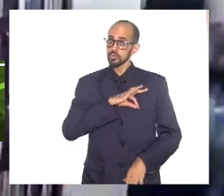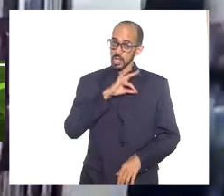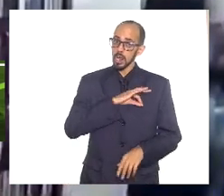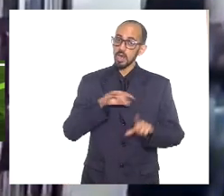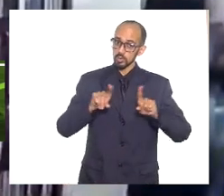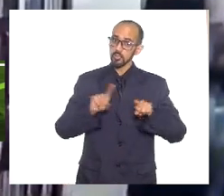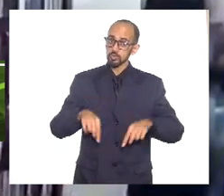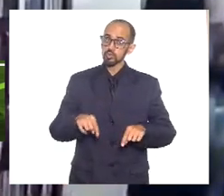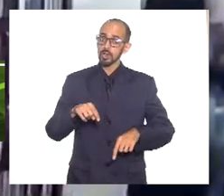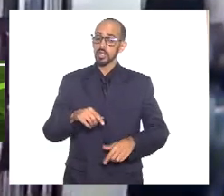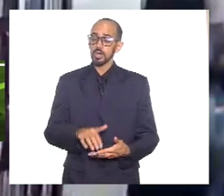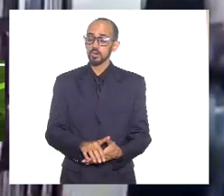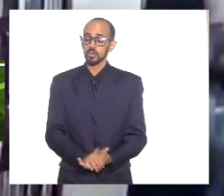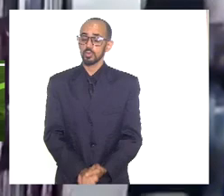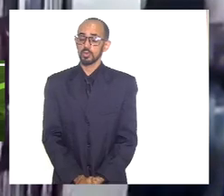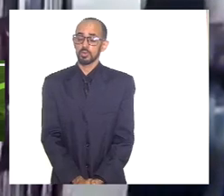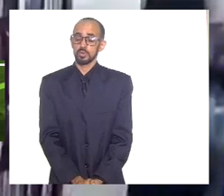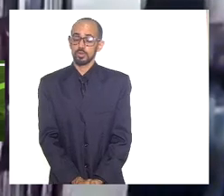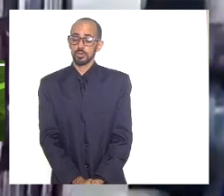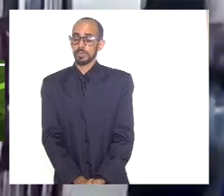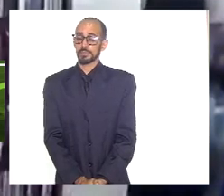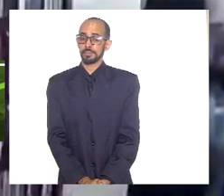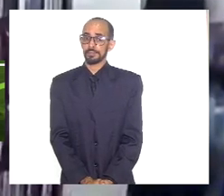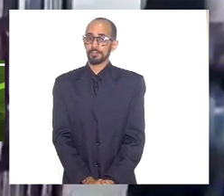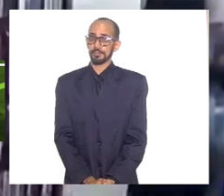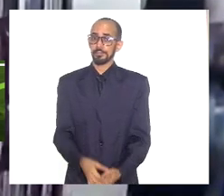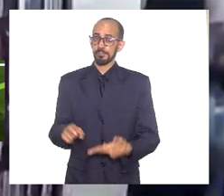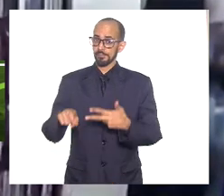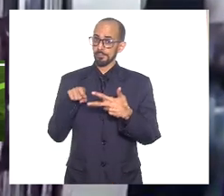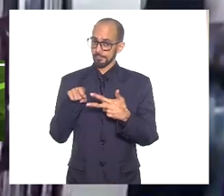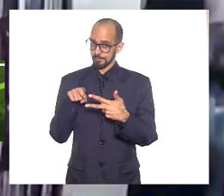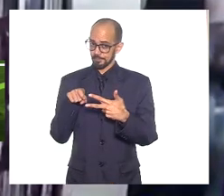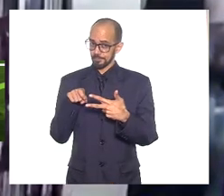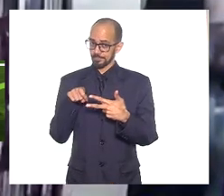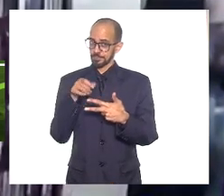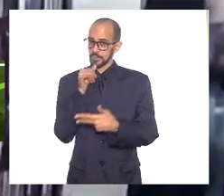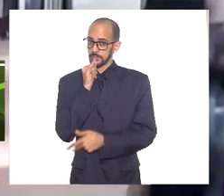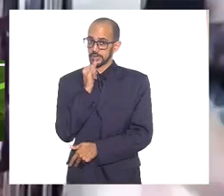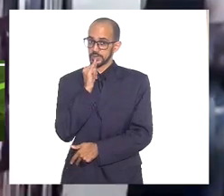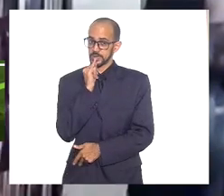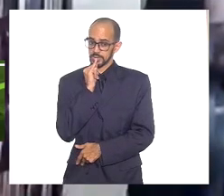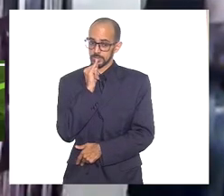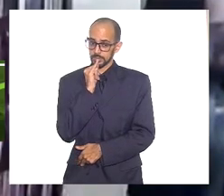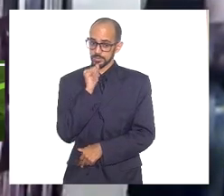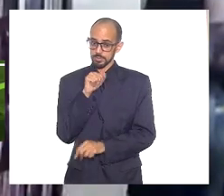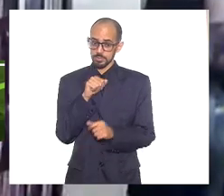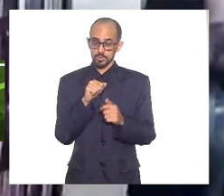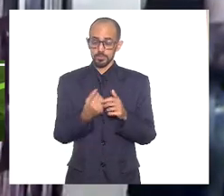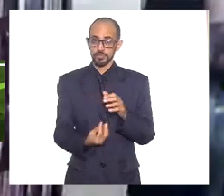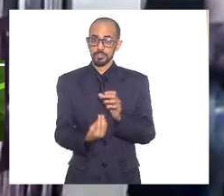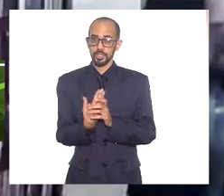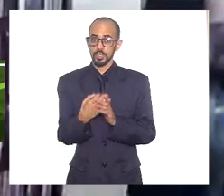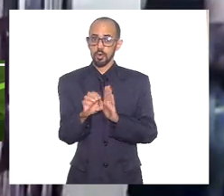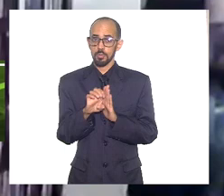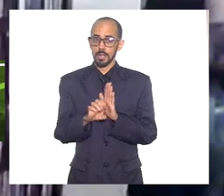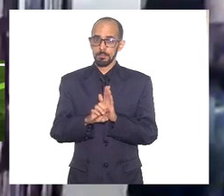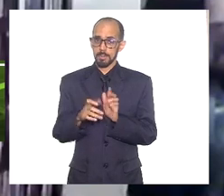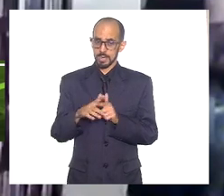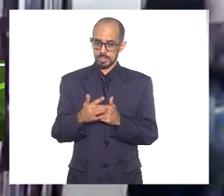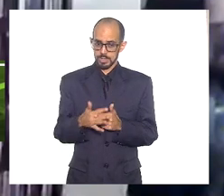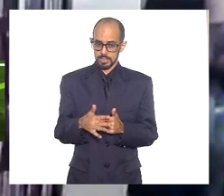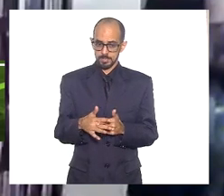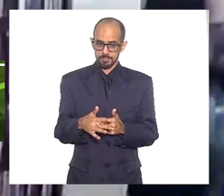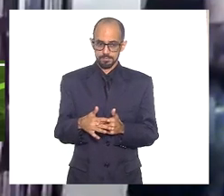público. E o Executivo, por exemplo, esse ano emenda, faz uma